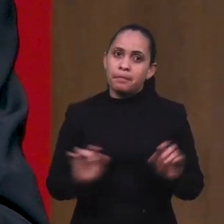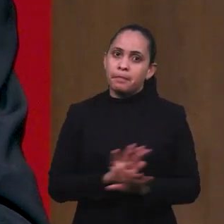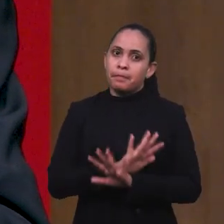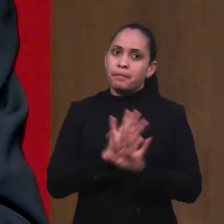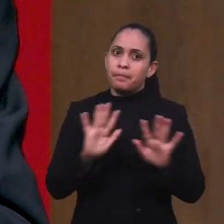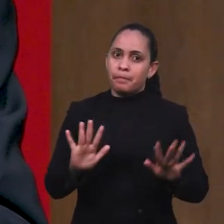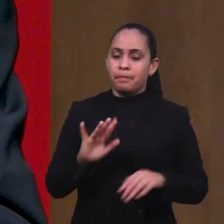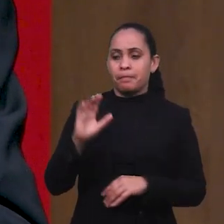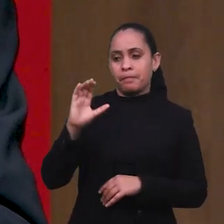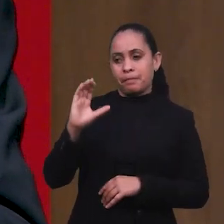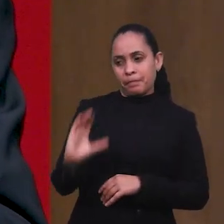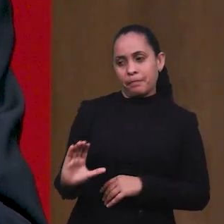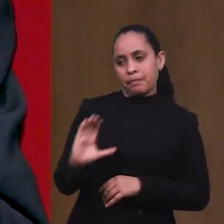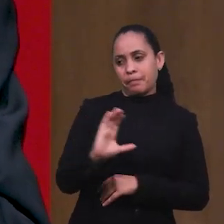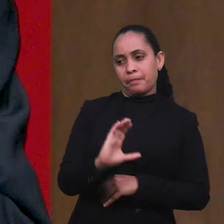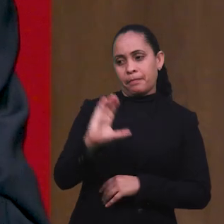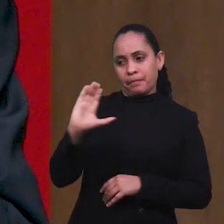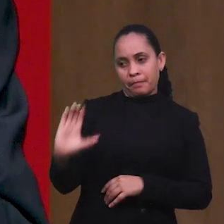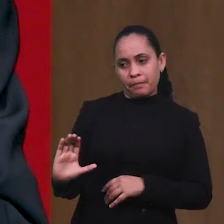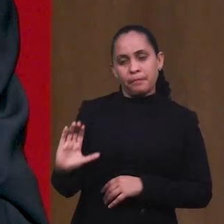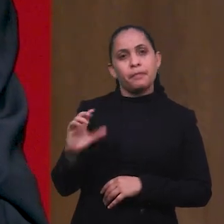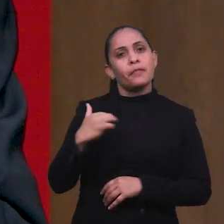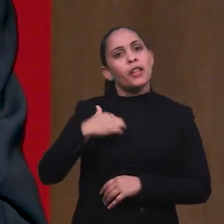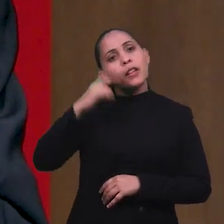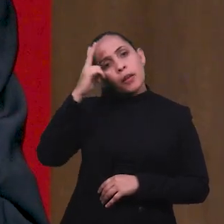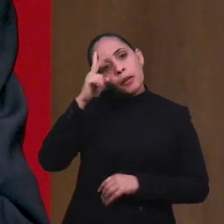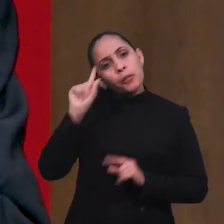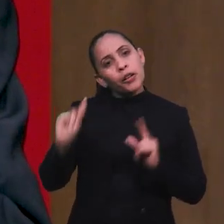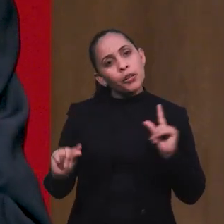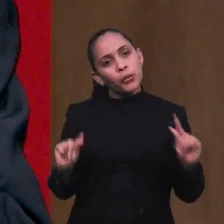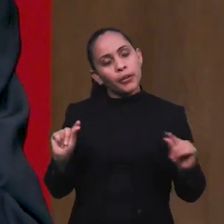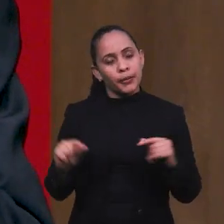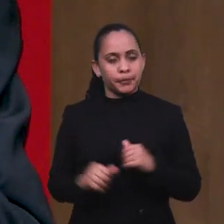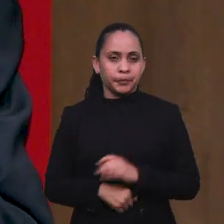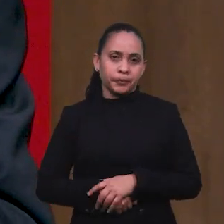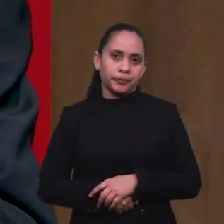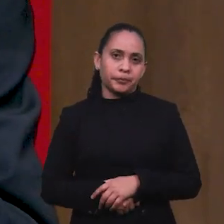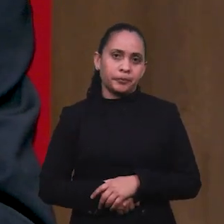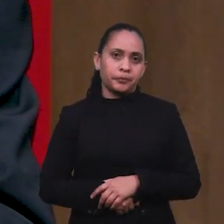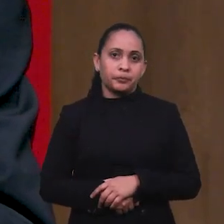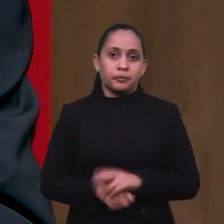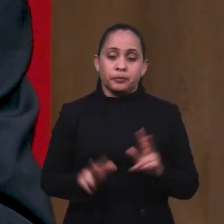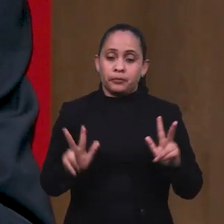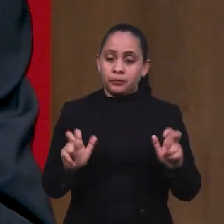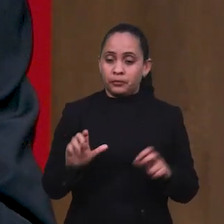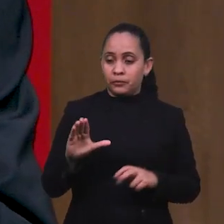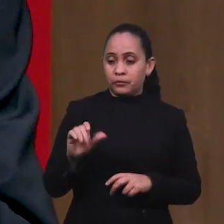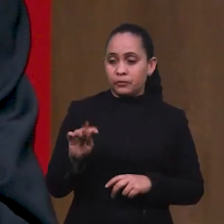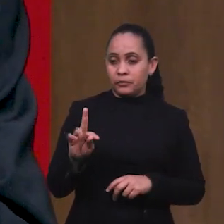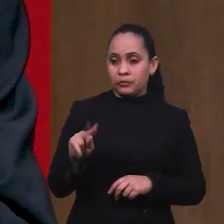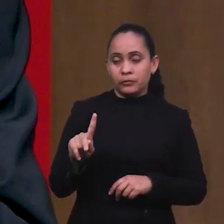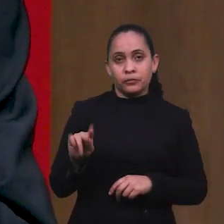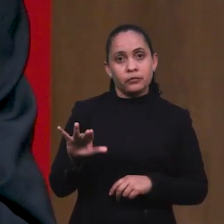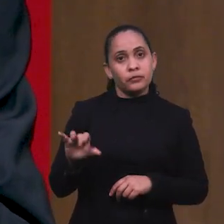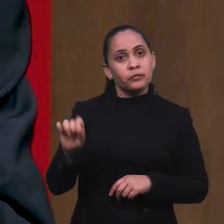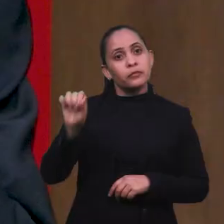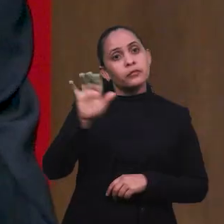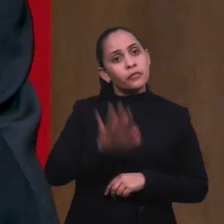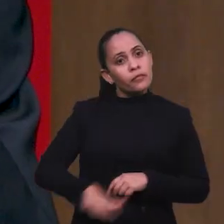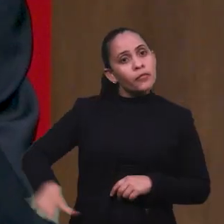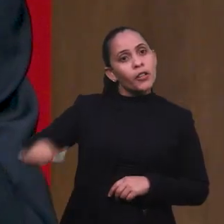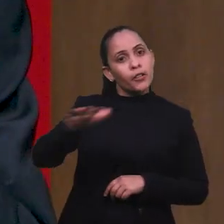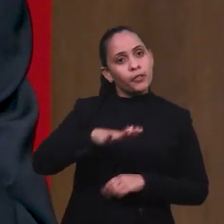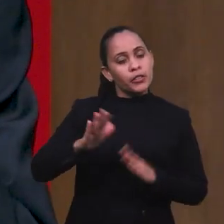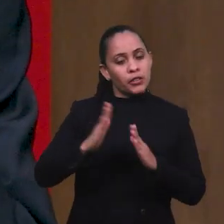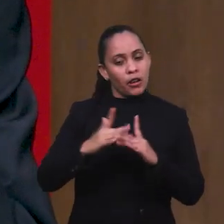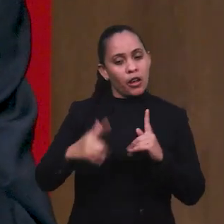do catolicismo. Mais uma vez, lembrando que o termo católico significa universal, representava